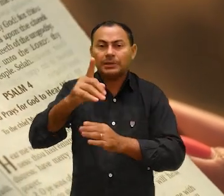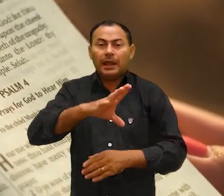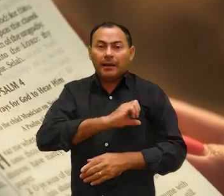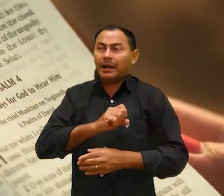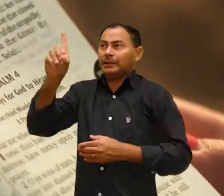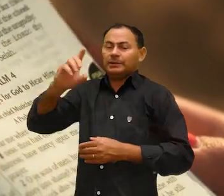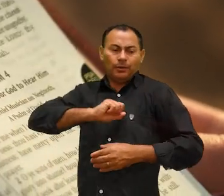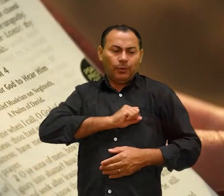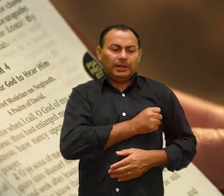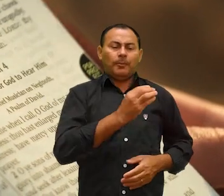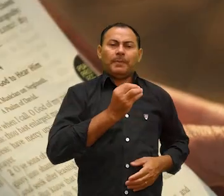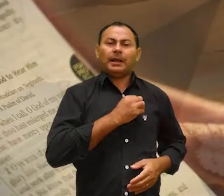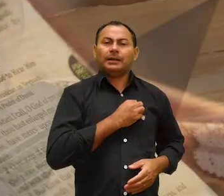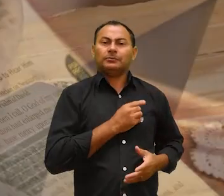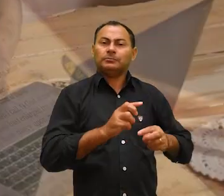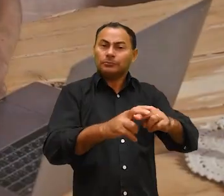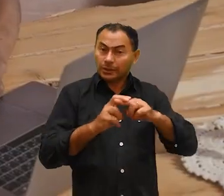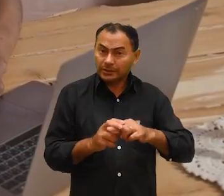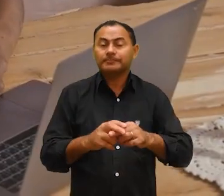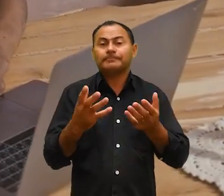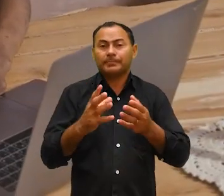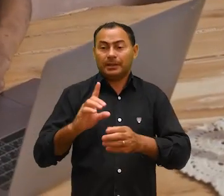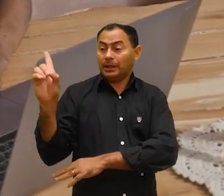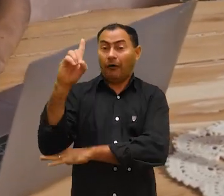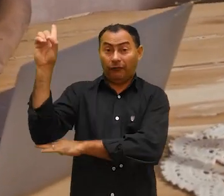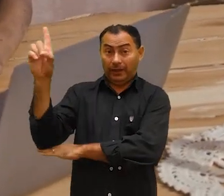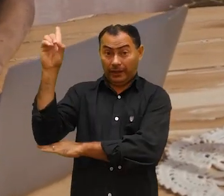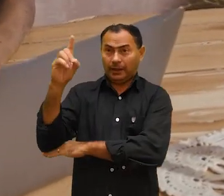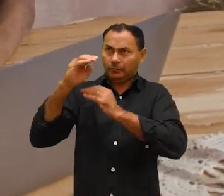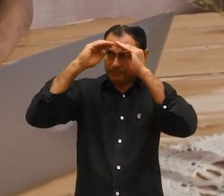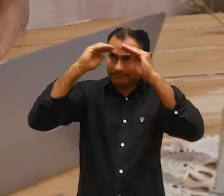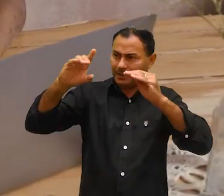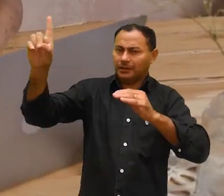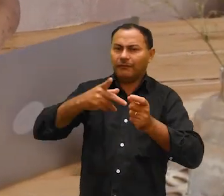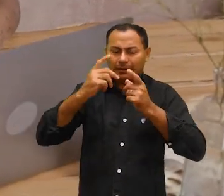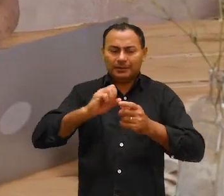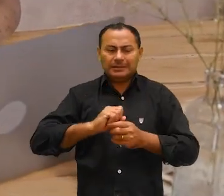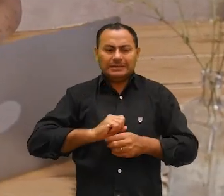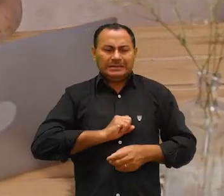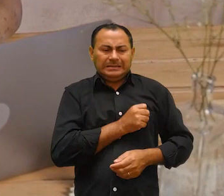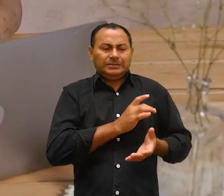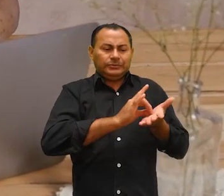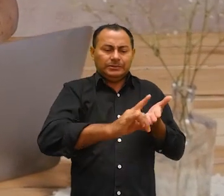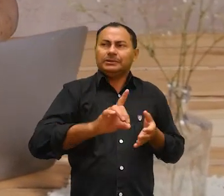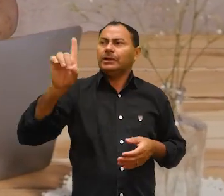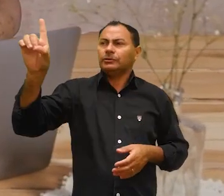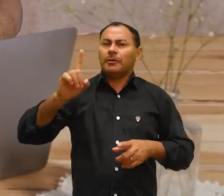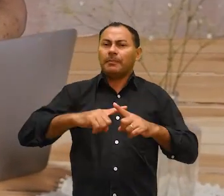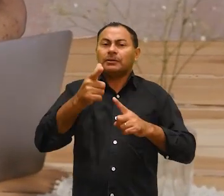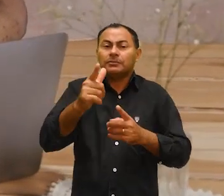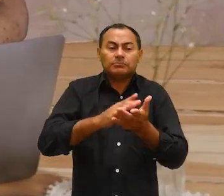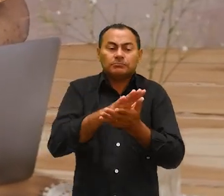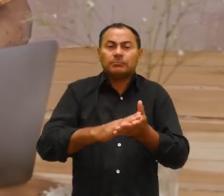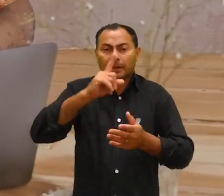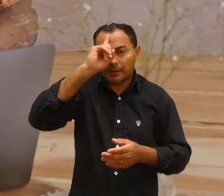ama a Deus, odeia o pecado. Por isso, Davi, um homem temente a Deus, dizia que odiava os inimigos de Deus. Mas não